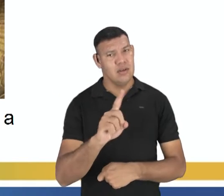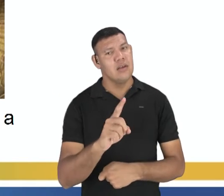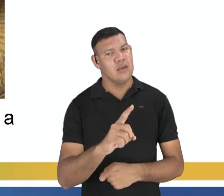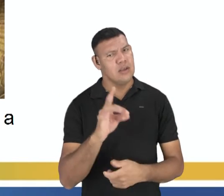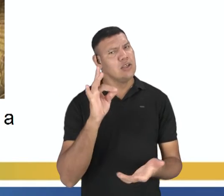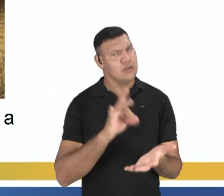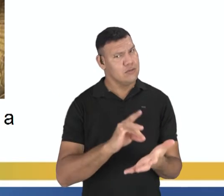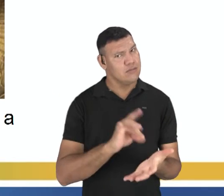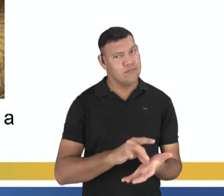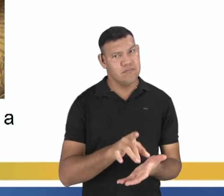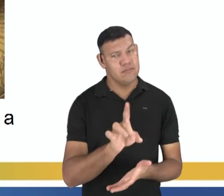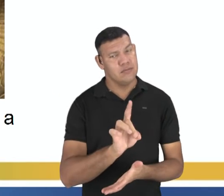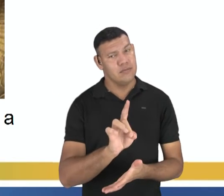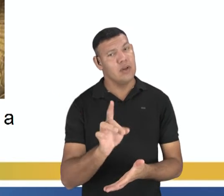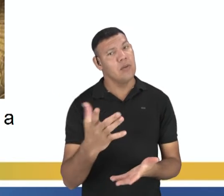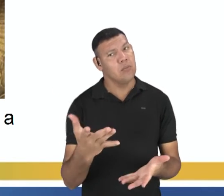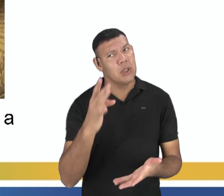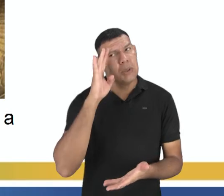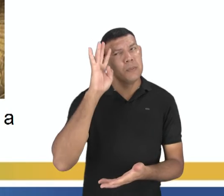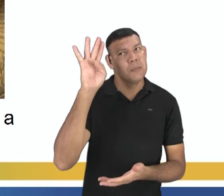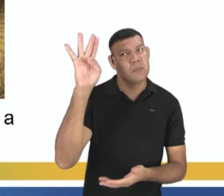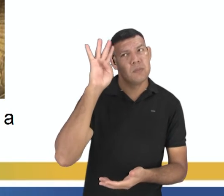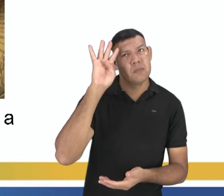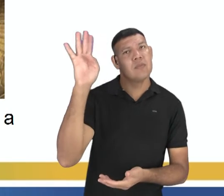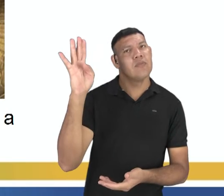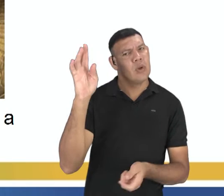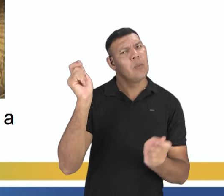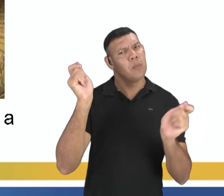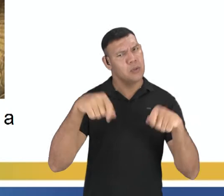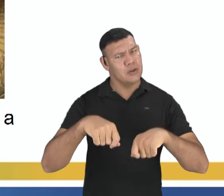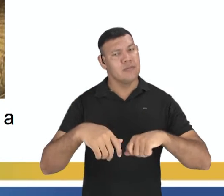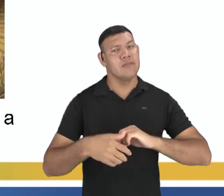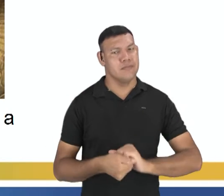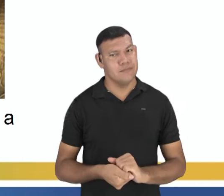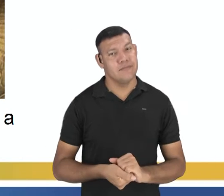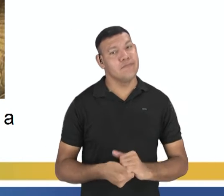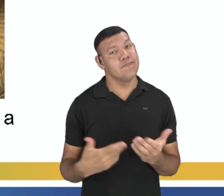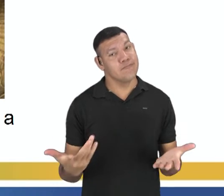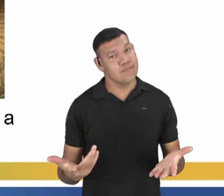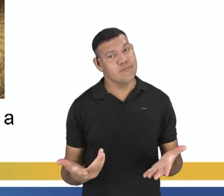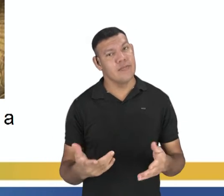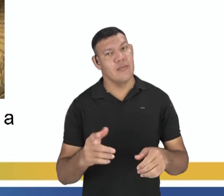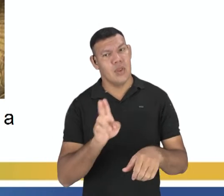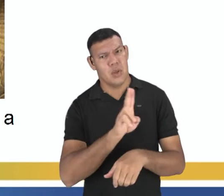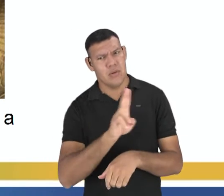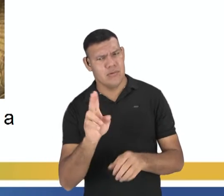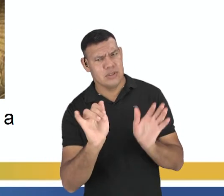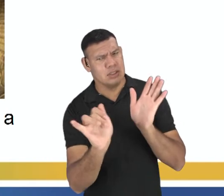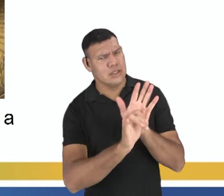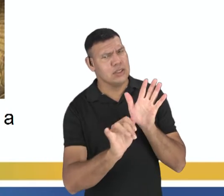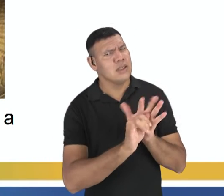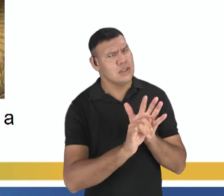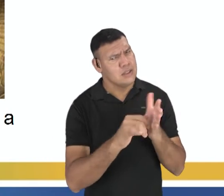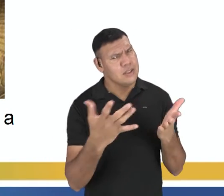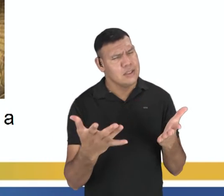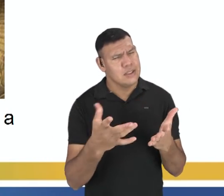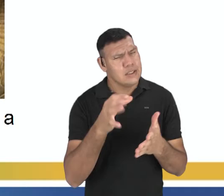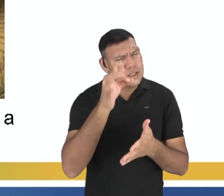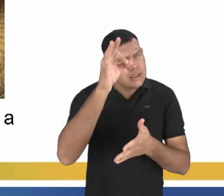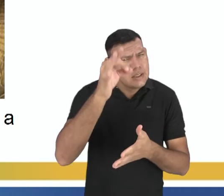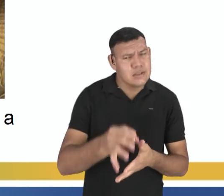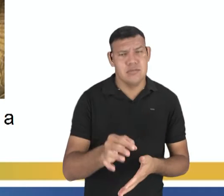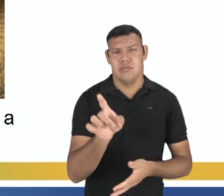pessoa existia. Poderia ser um nome inventado para não identificar essa pessoa